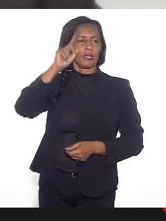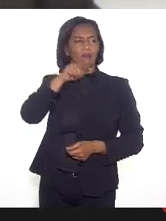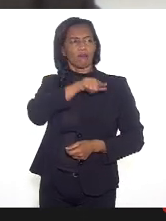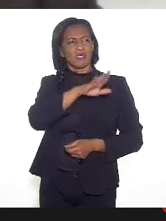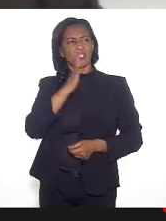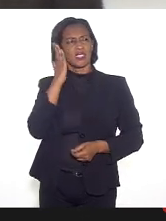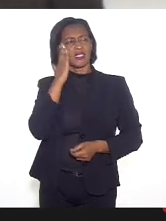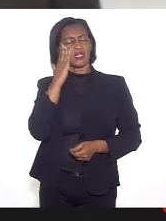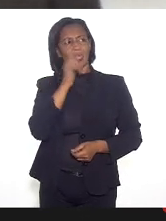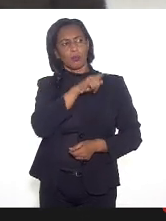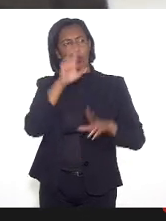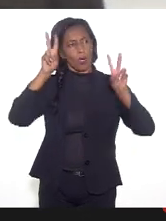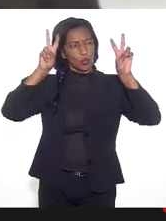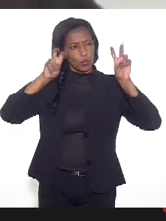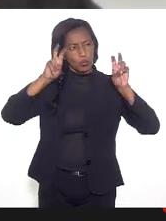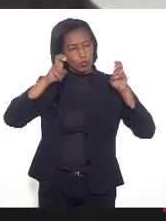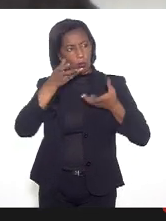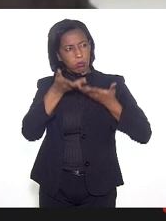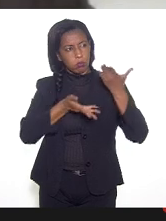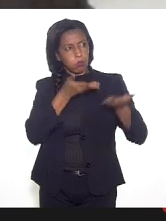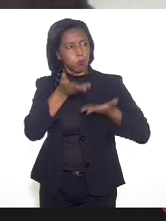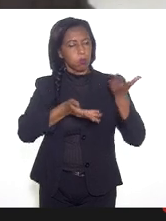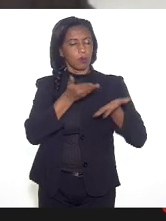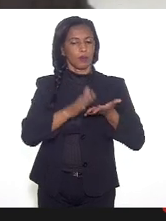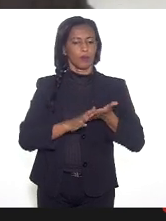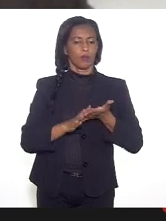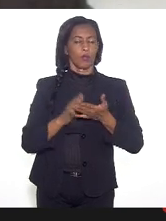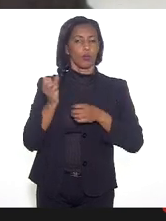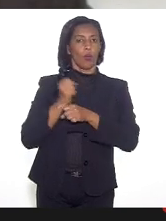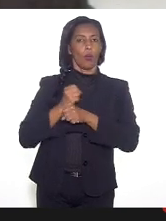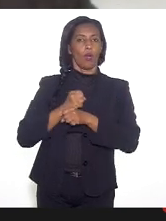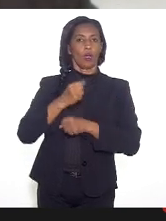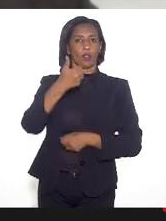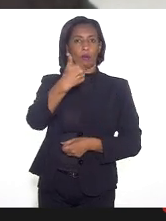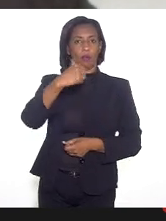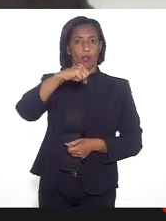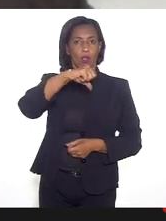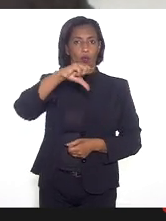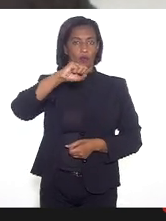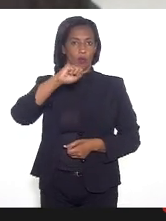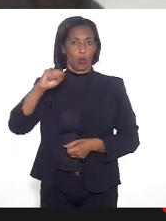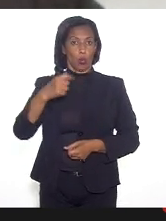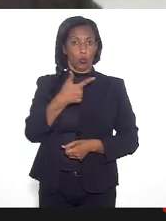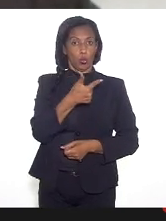sabe do assunto que se trata, dos anos de 98 e 2000.